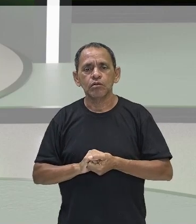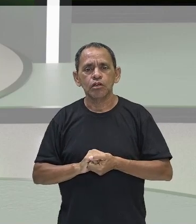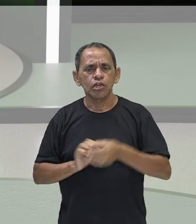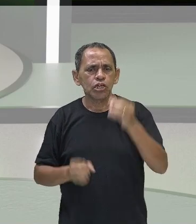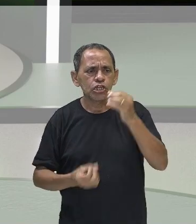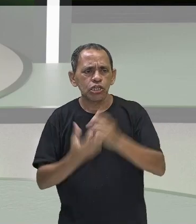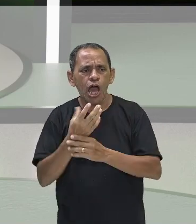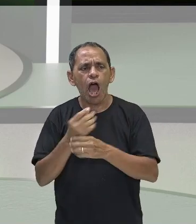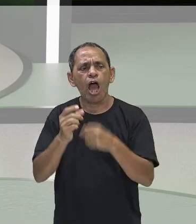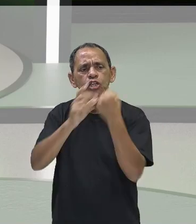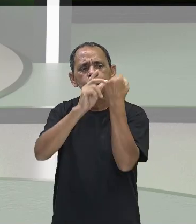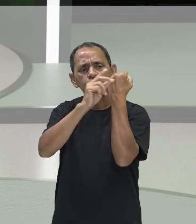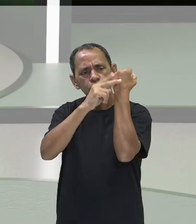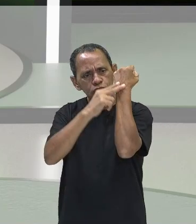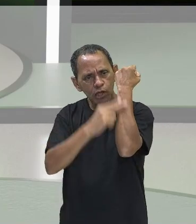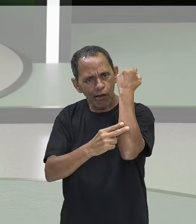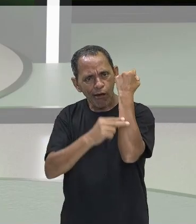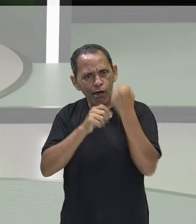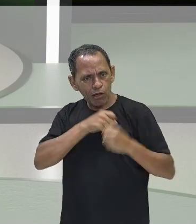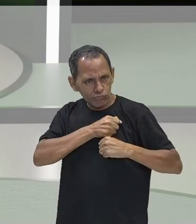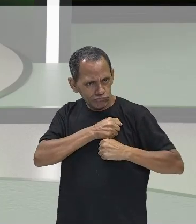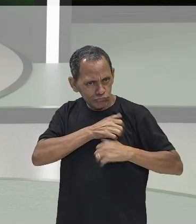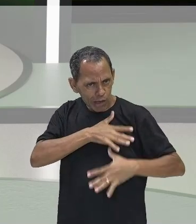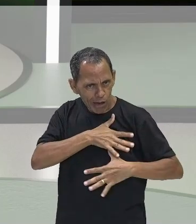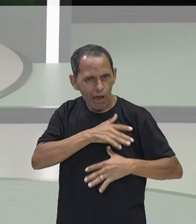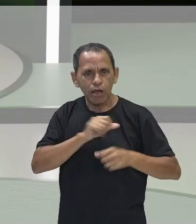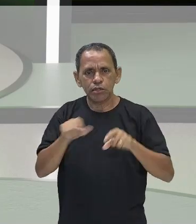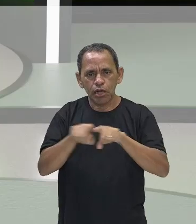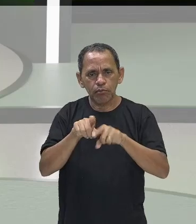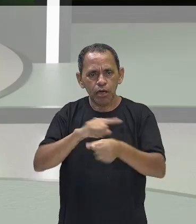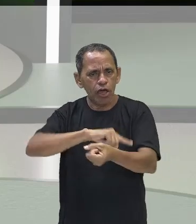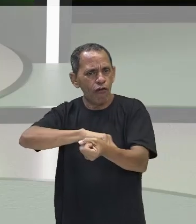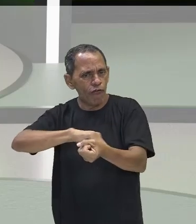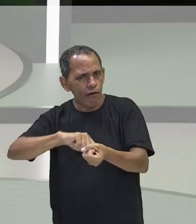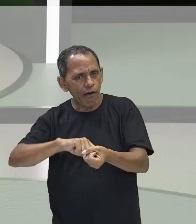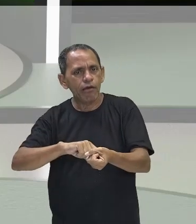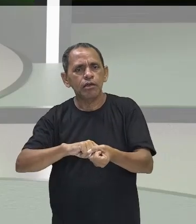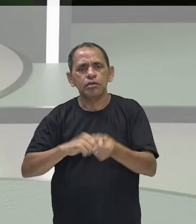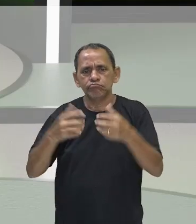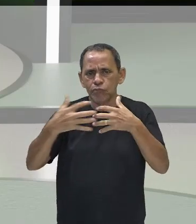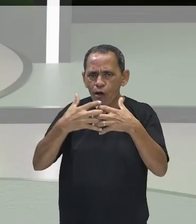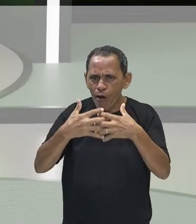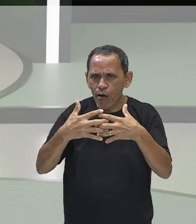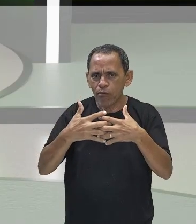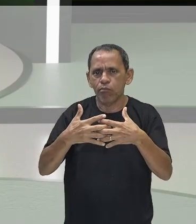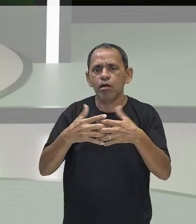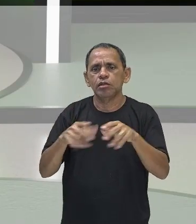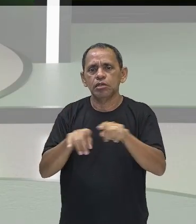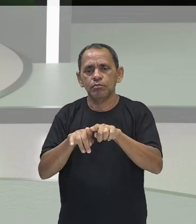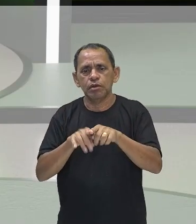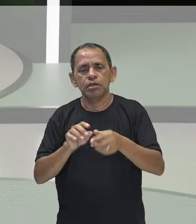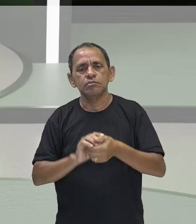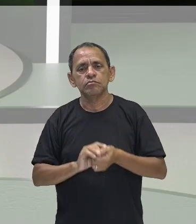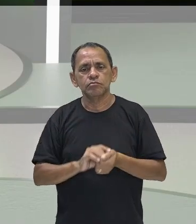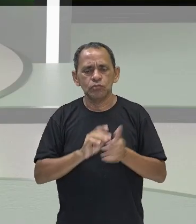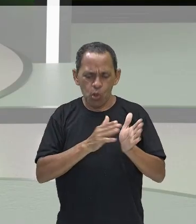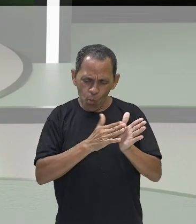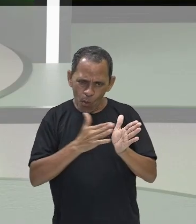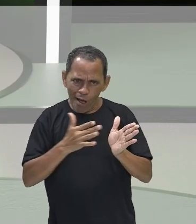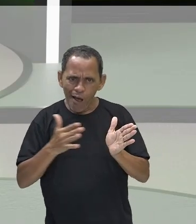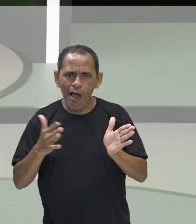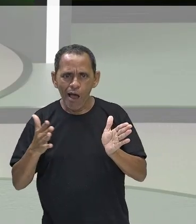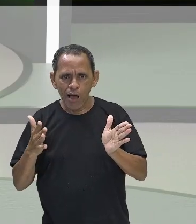por artérias, veias e capilares, ó, durante todo o nosso, ao longo de todo o